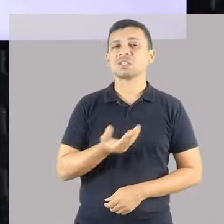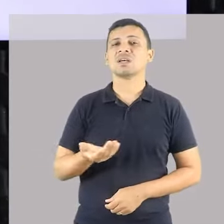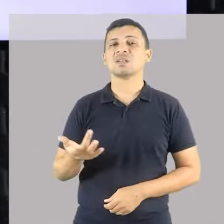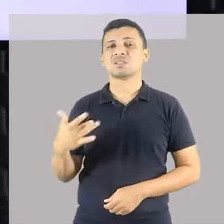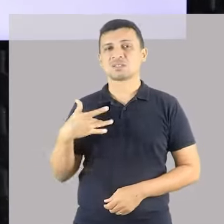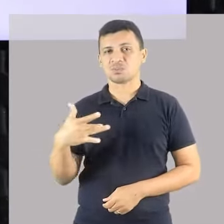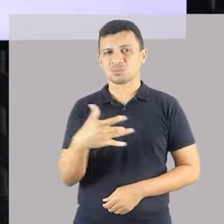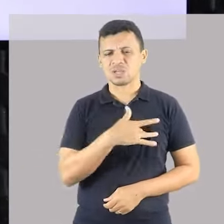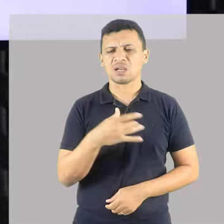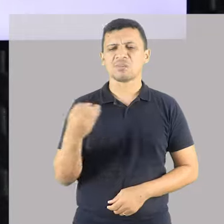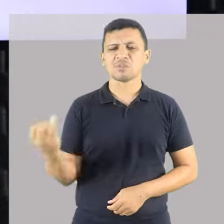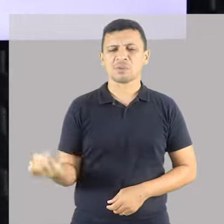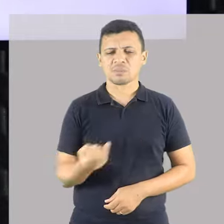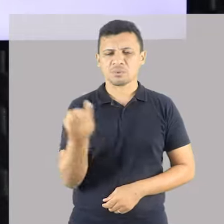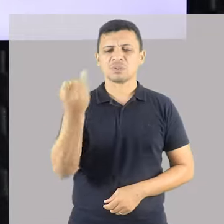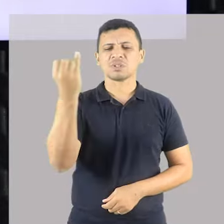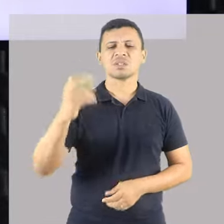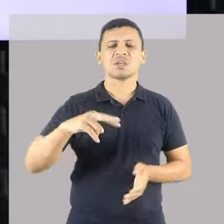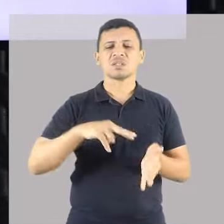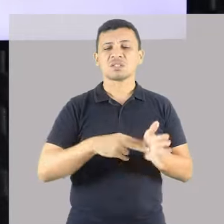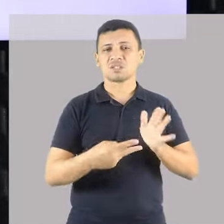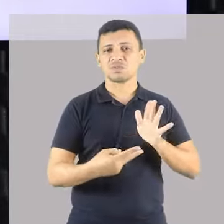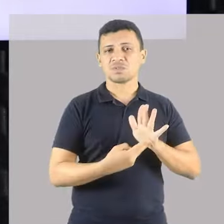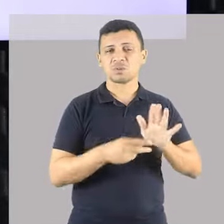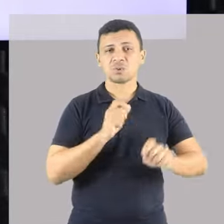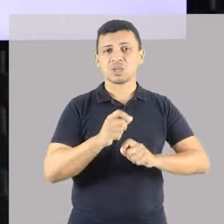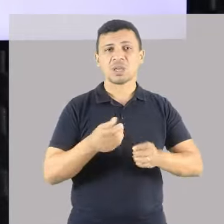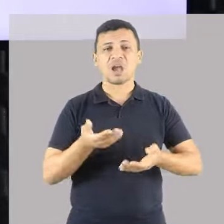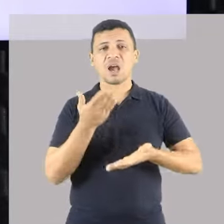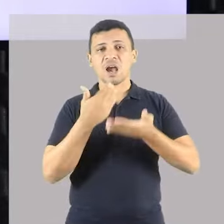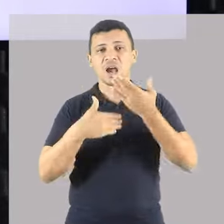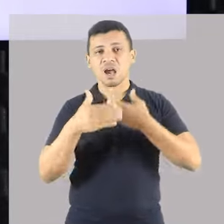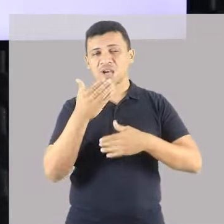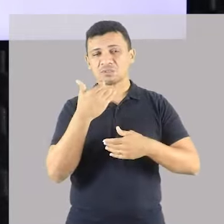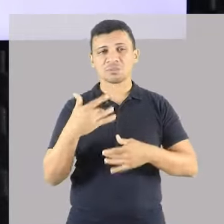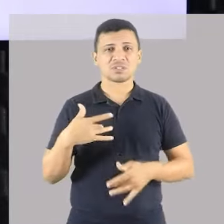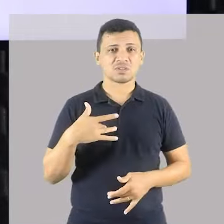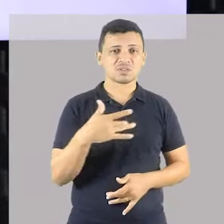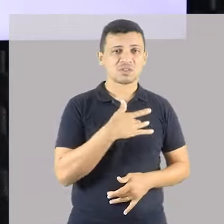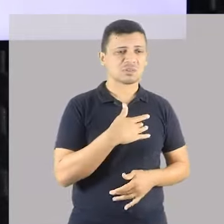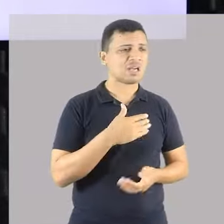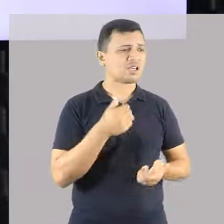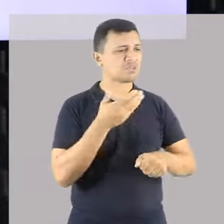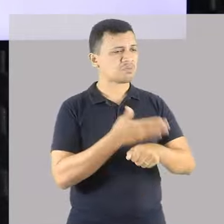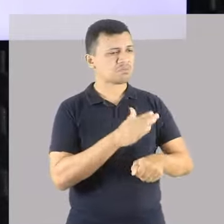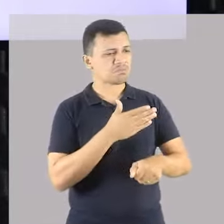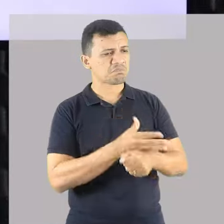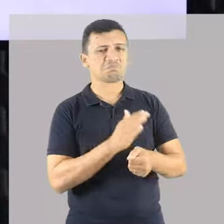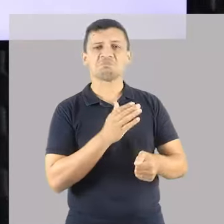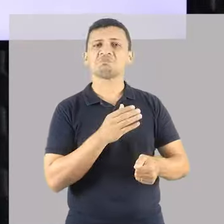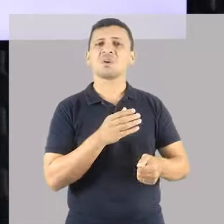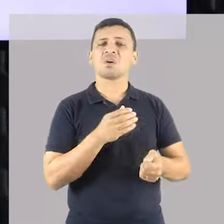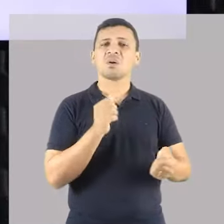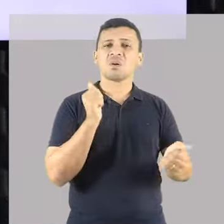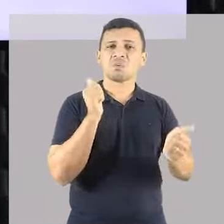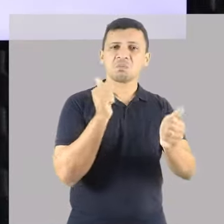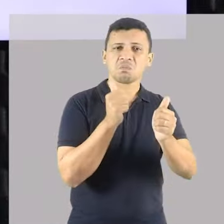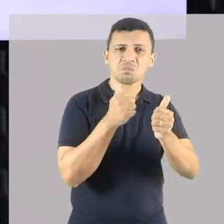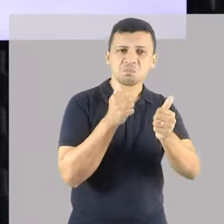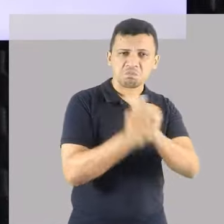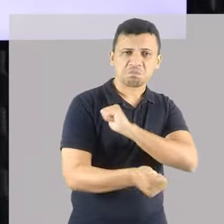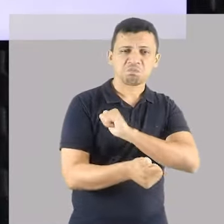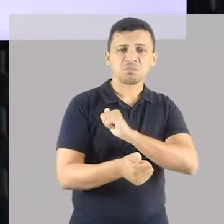extremamente importante significa que manter uma alimentação saudável e praticar atividade físico já reduz poss só a chance de